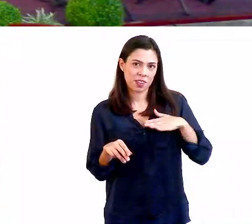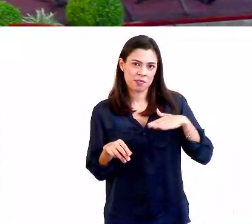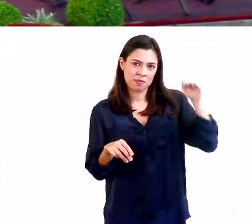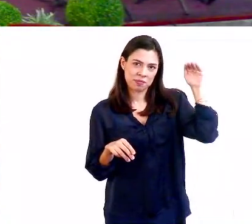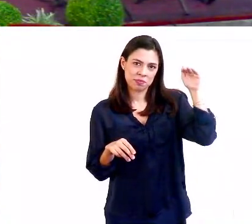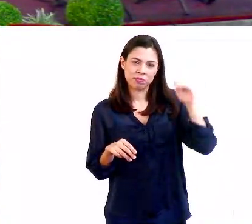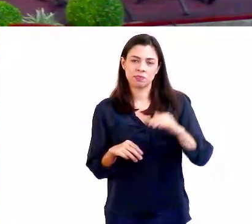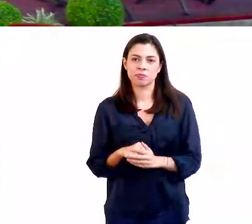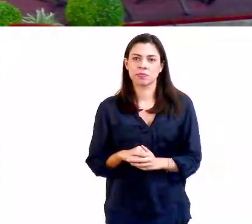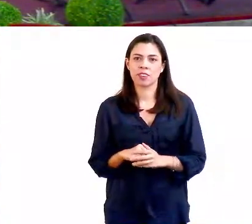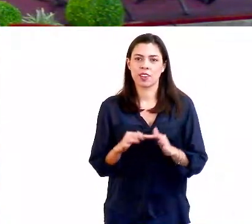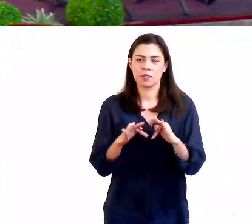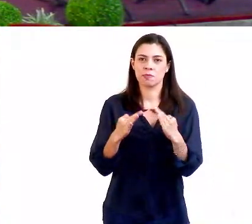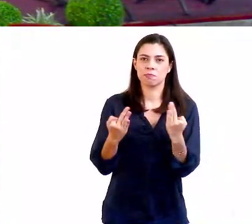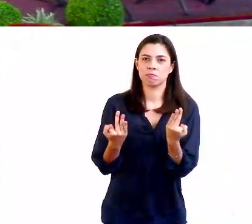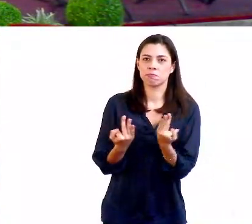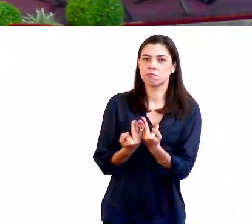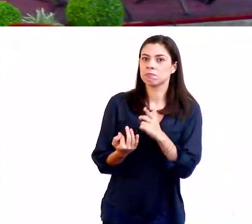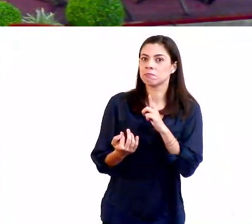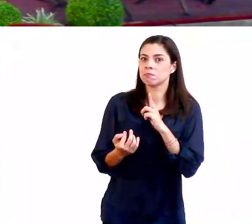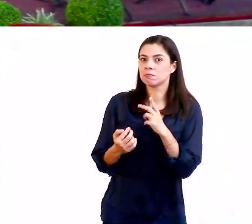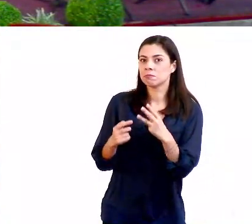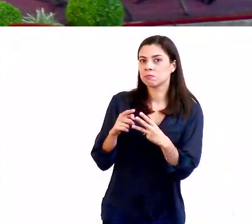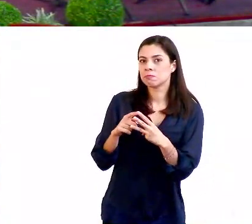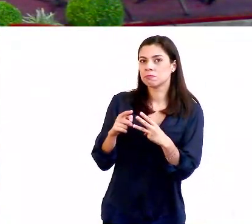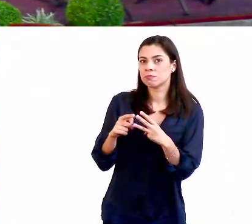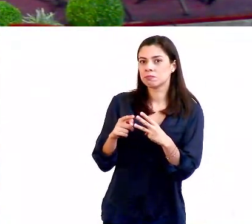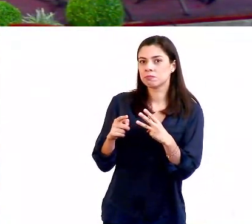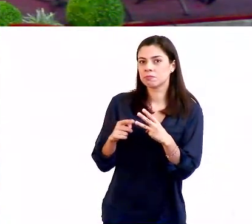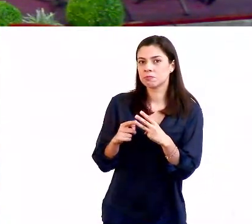família, o outro está lá em Santo Amaro, hoje pela manhã.